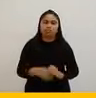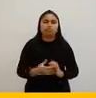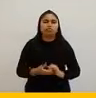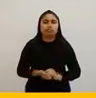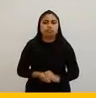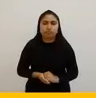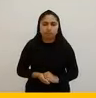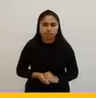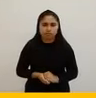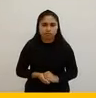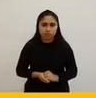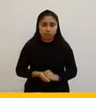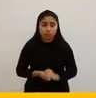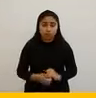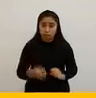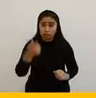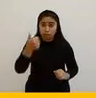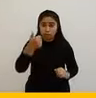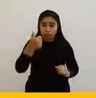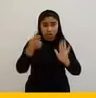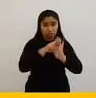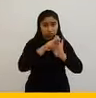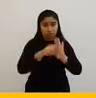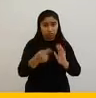entender. A regra número 1,